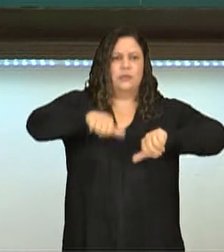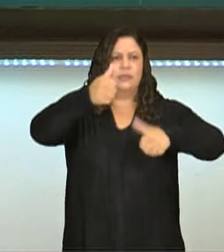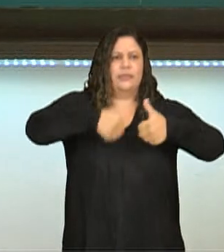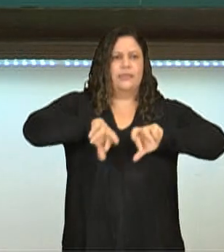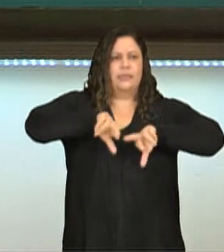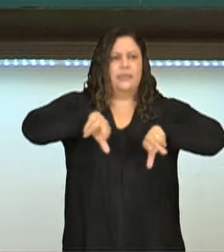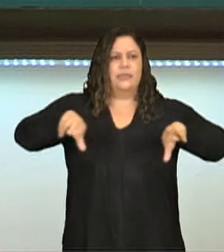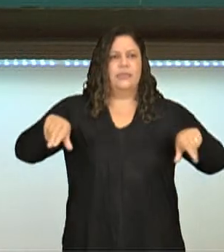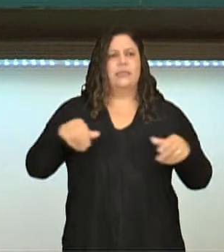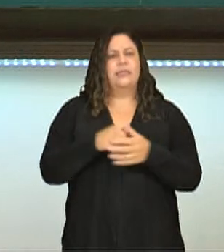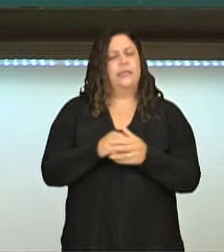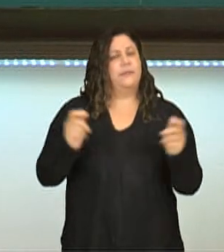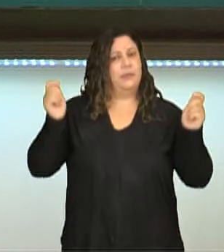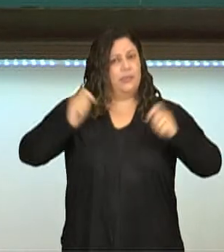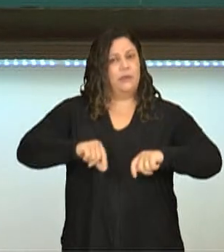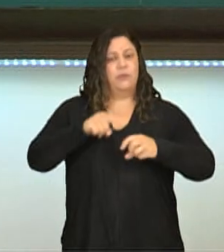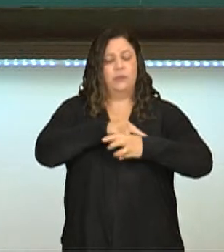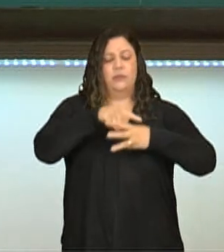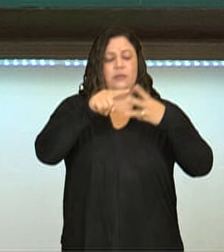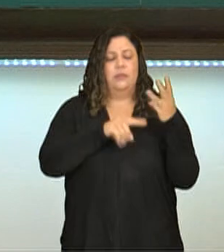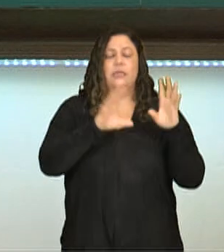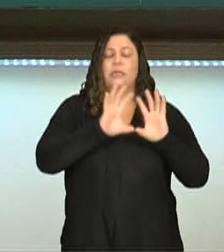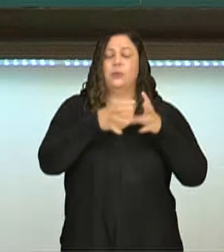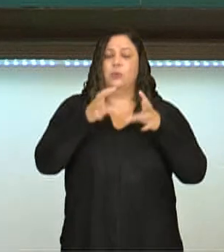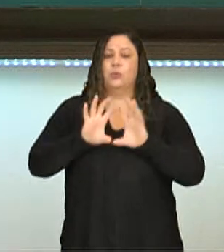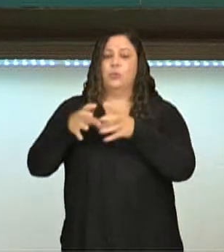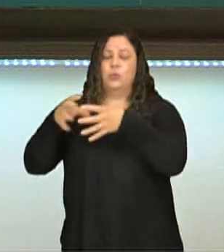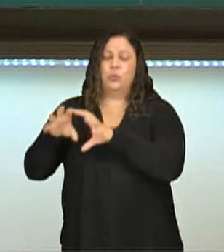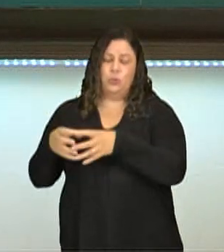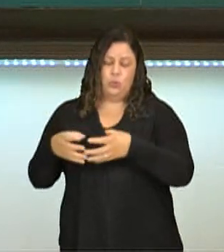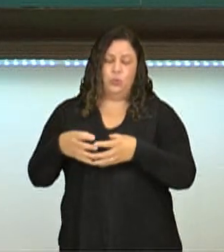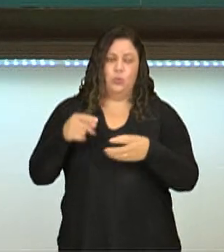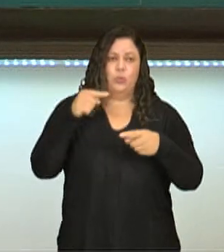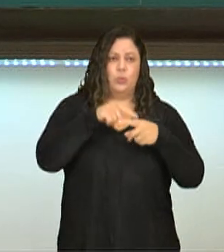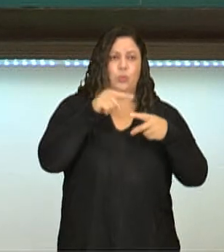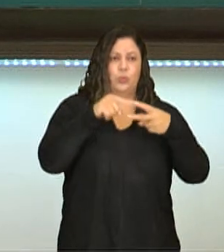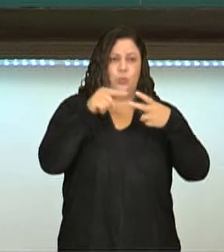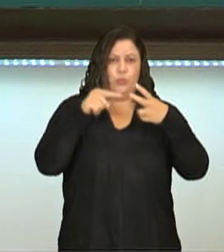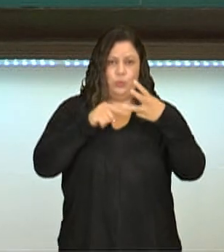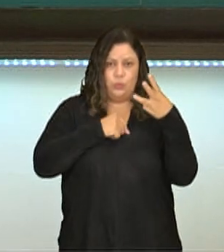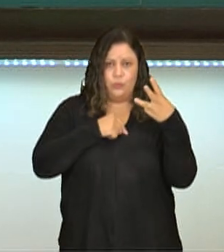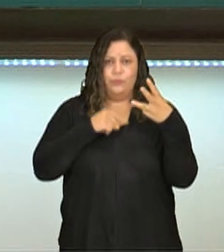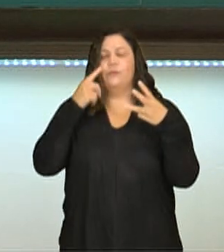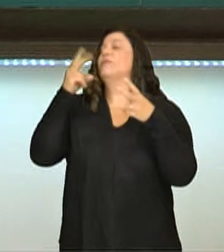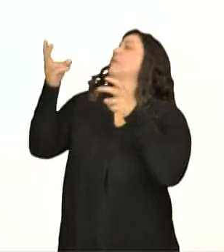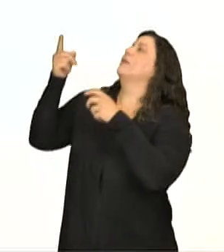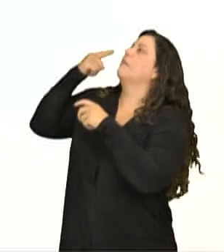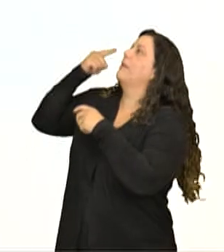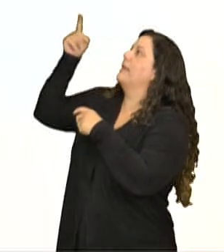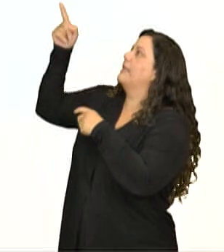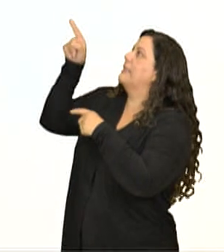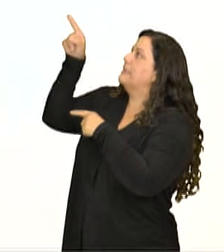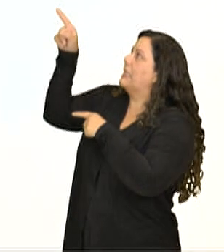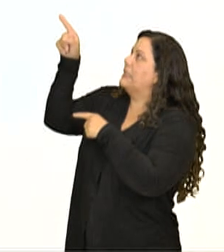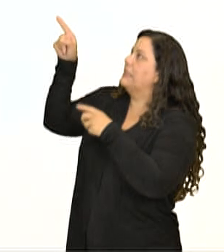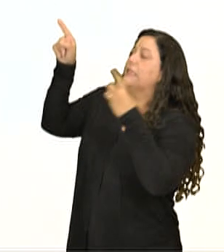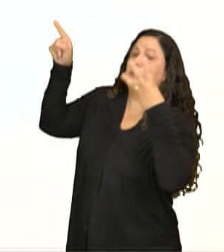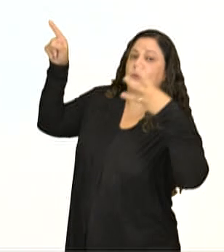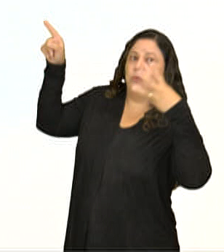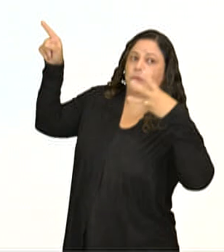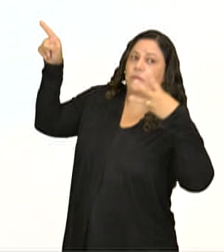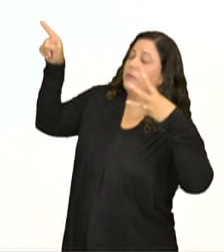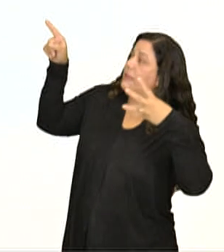Porque ela acaba tendo 3 grupos fosfato. Aqui aparece no gifzinho que ela está com